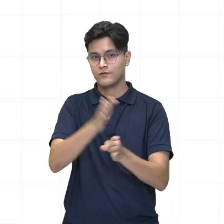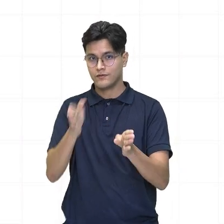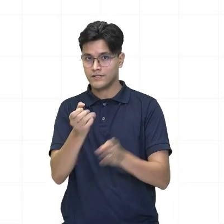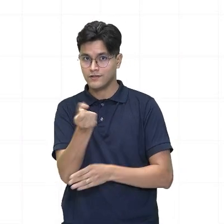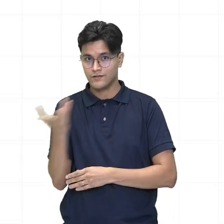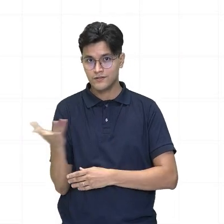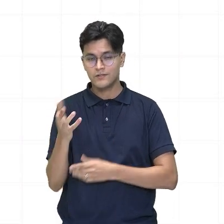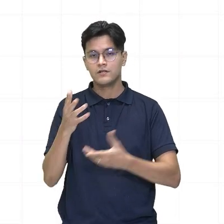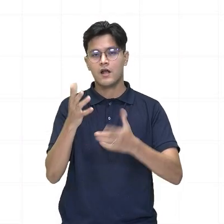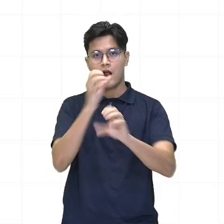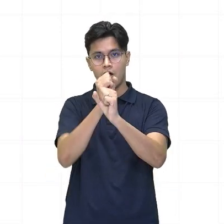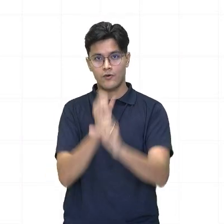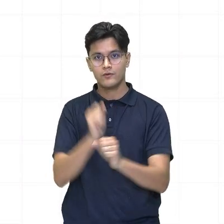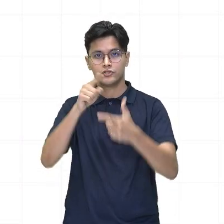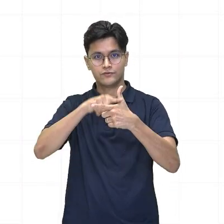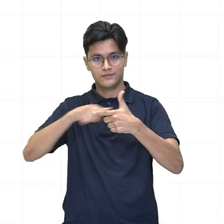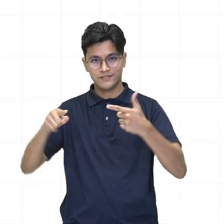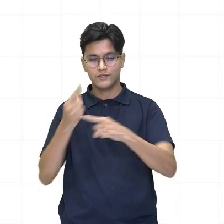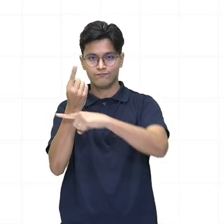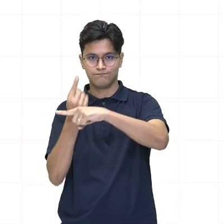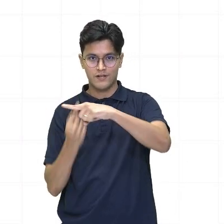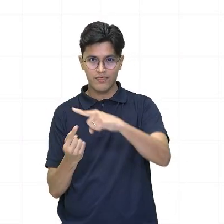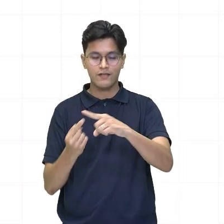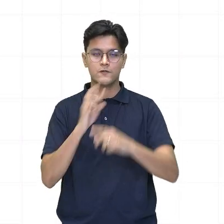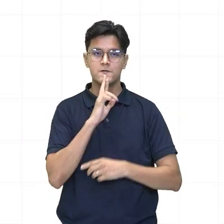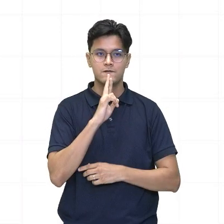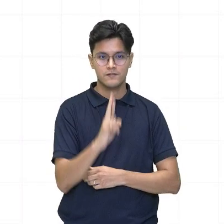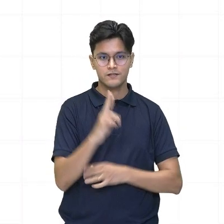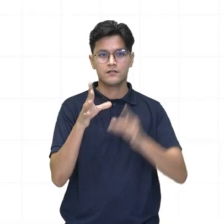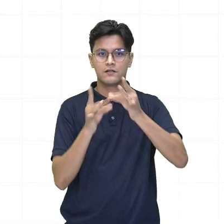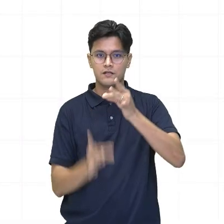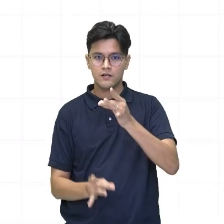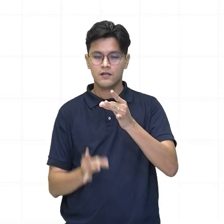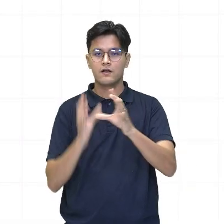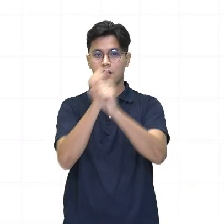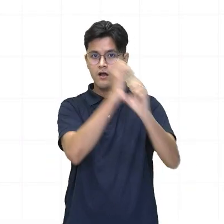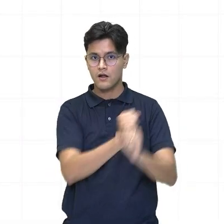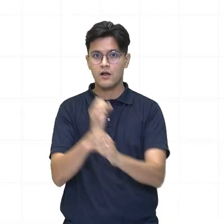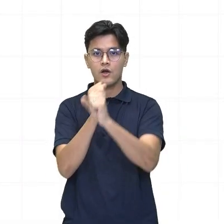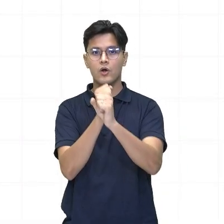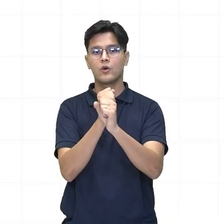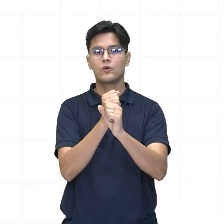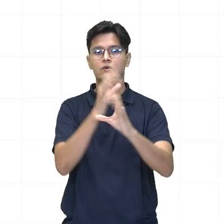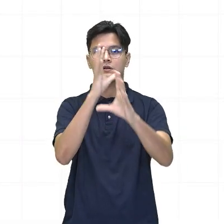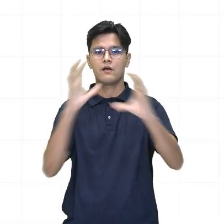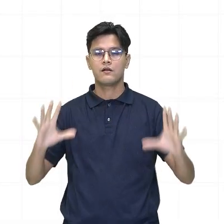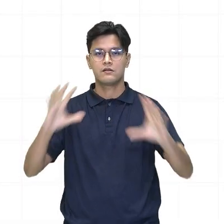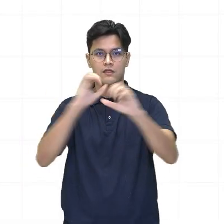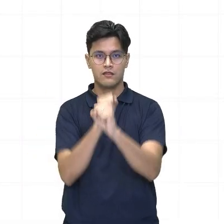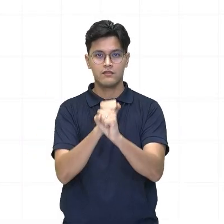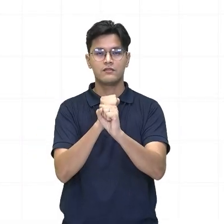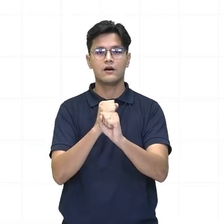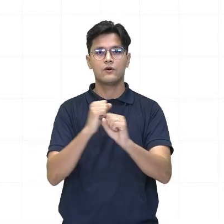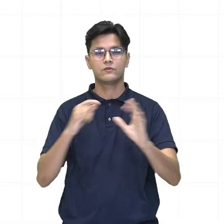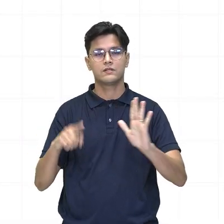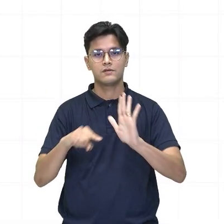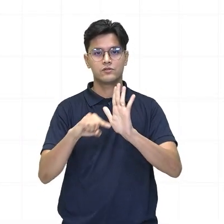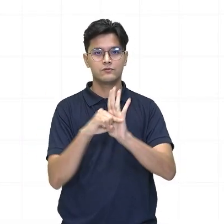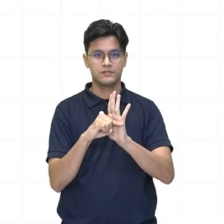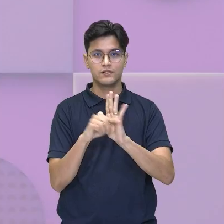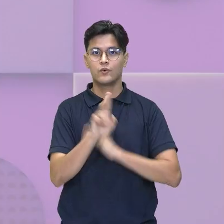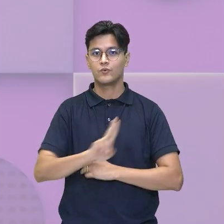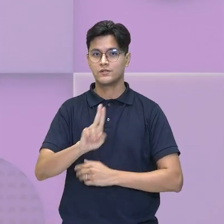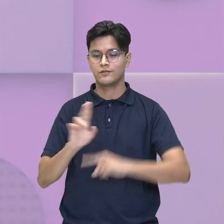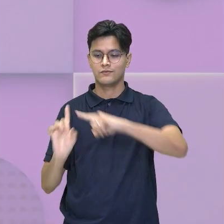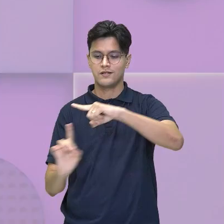operador. Detalhamento, operações de adição e subtração de frações com denominadores